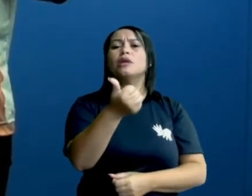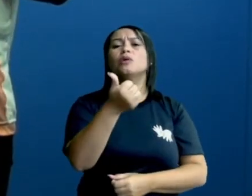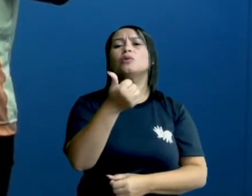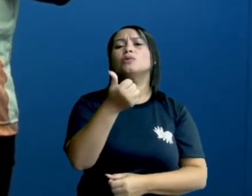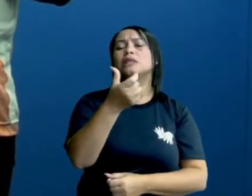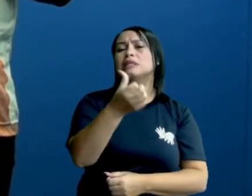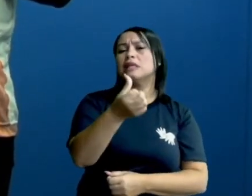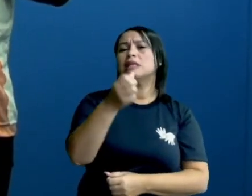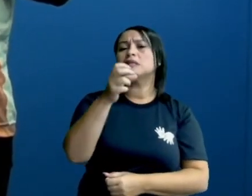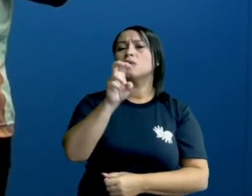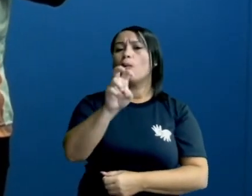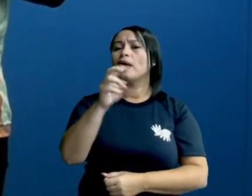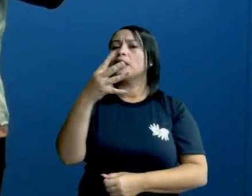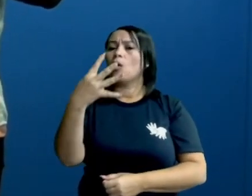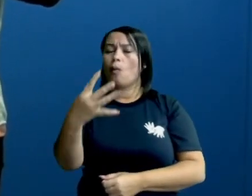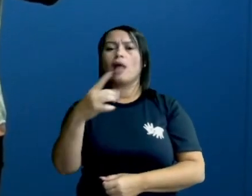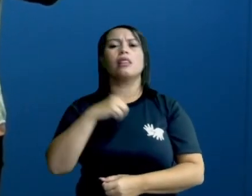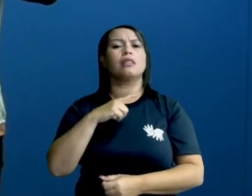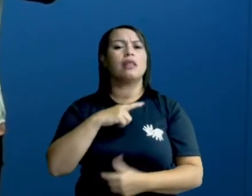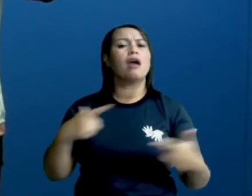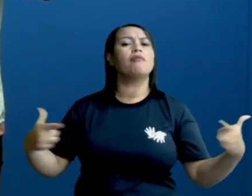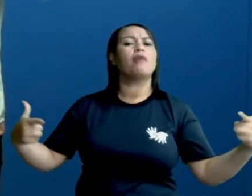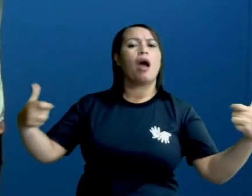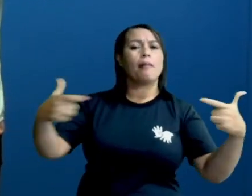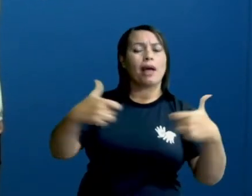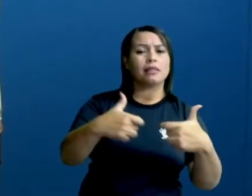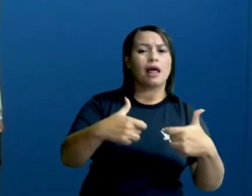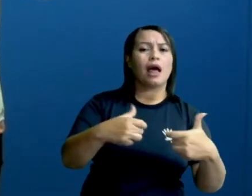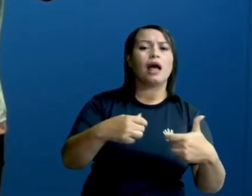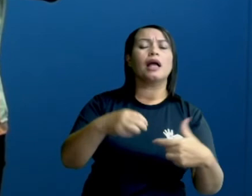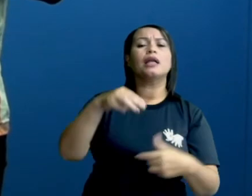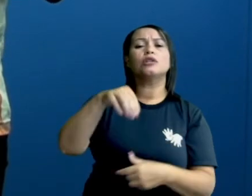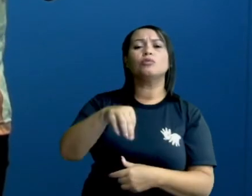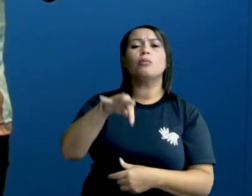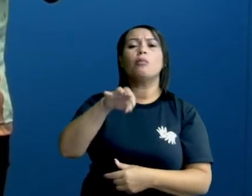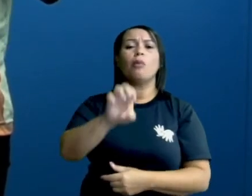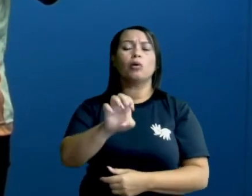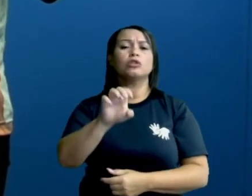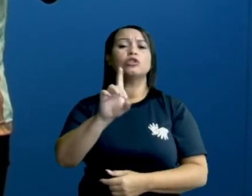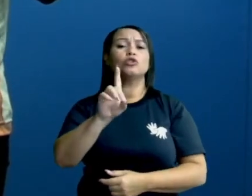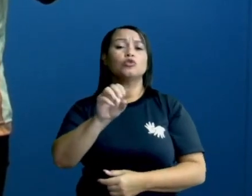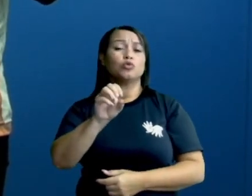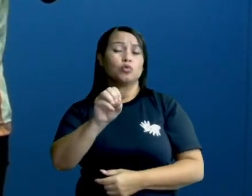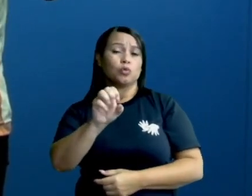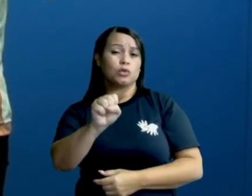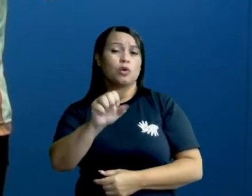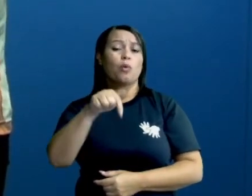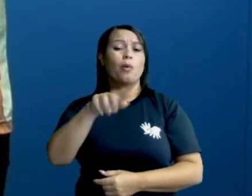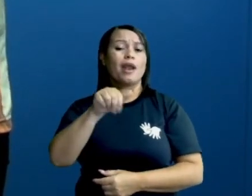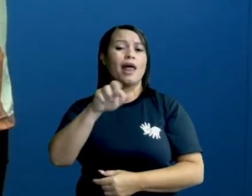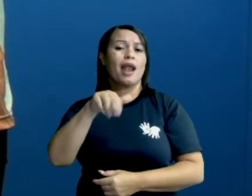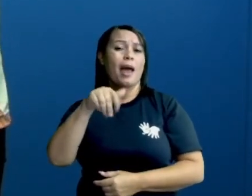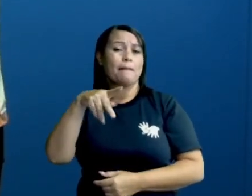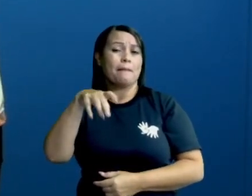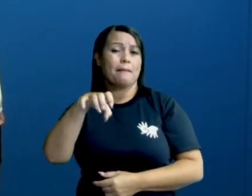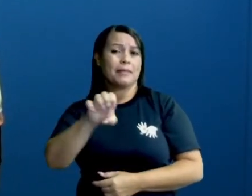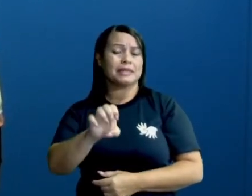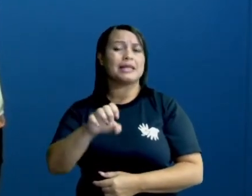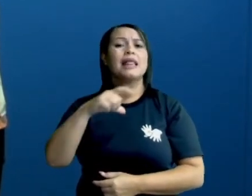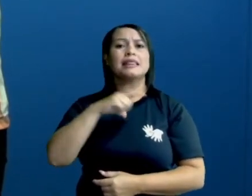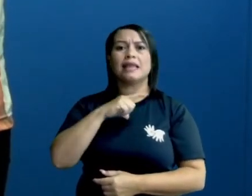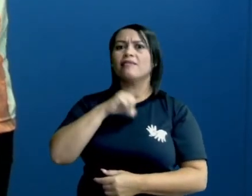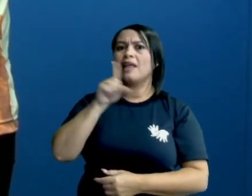1654, com a Batalha do Monte dos Guararapes, né? As duas batalhas do Monte dos Guararapes é que vai